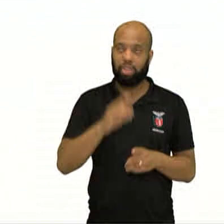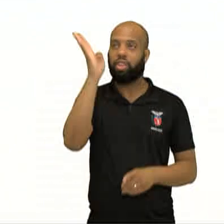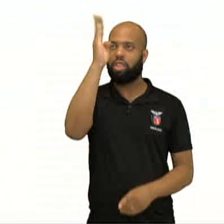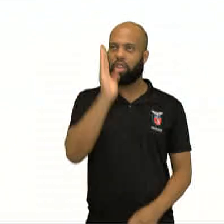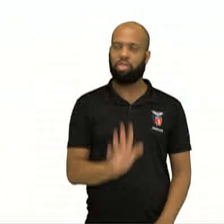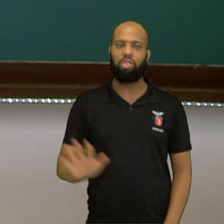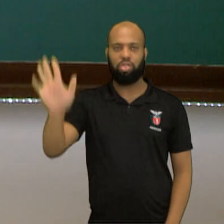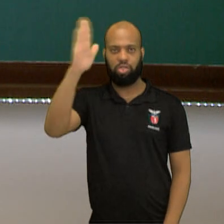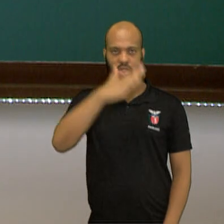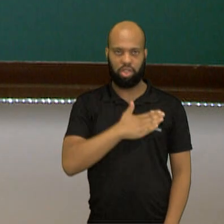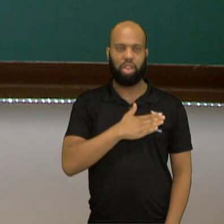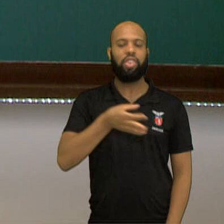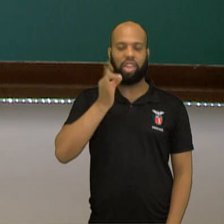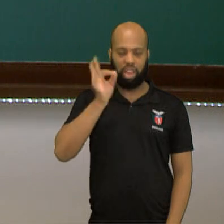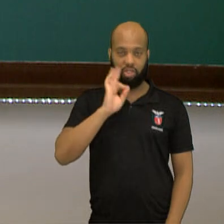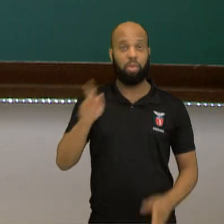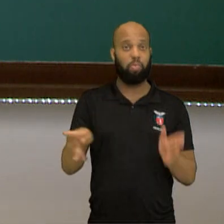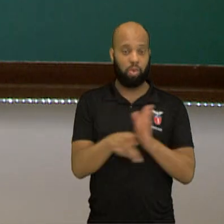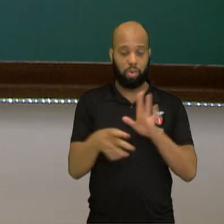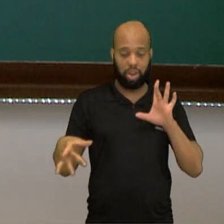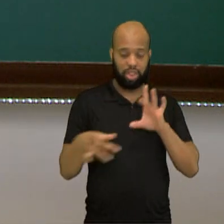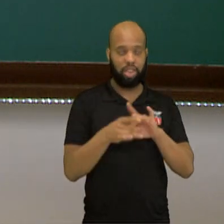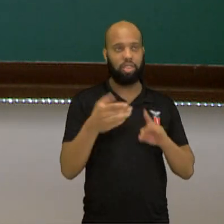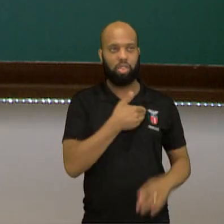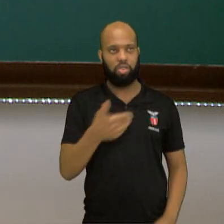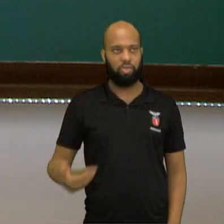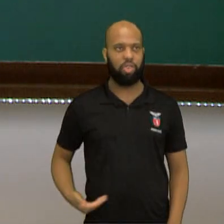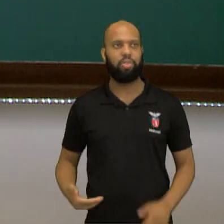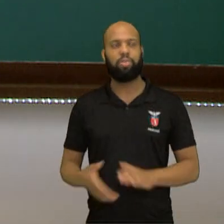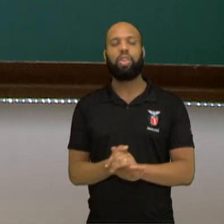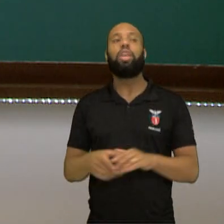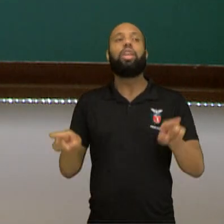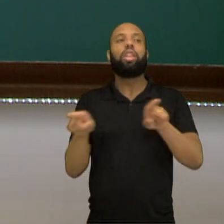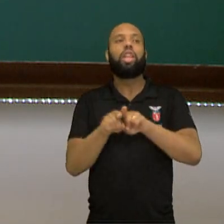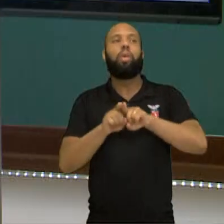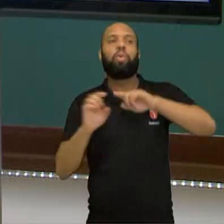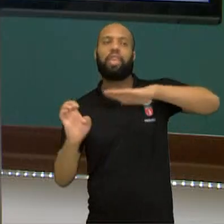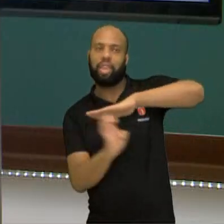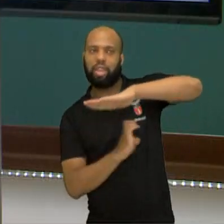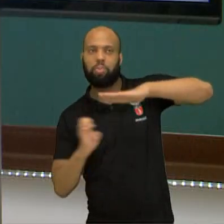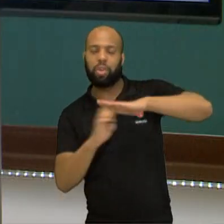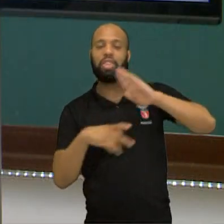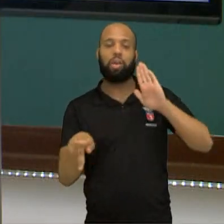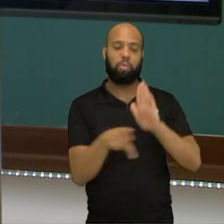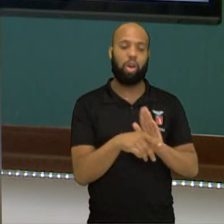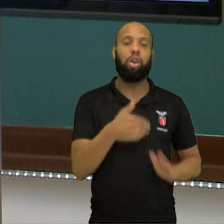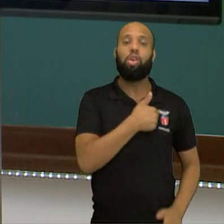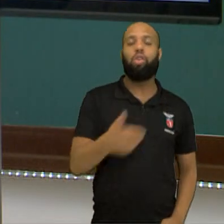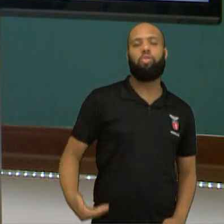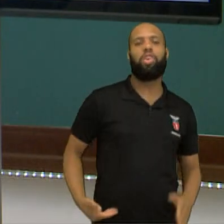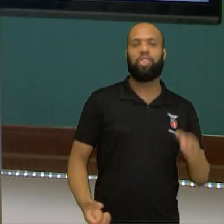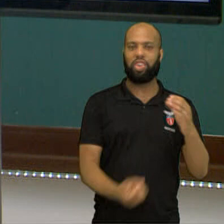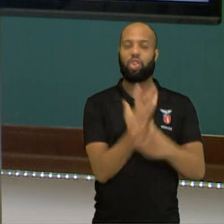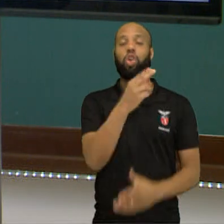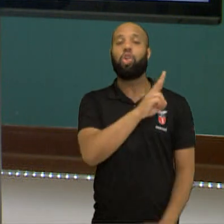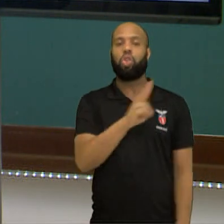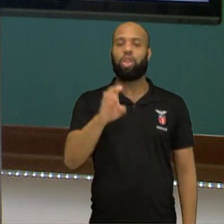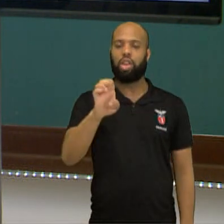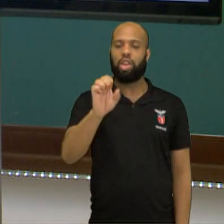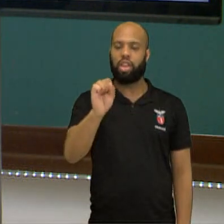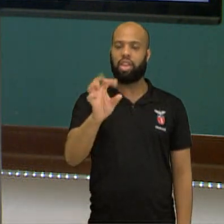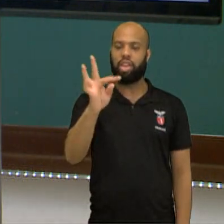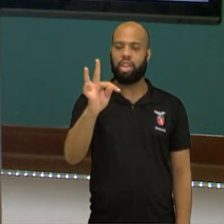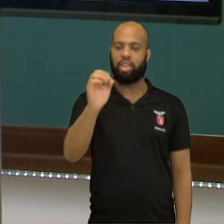Café, uma agência do governo. Mais ainda, as empresas estatais criadas pelo governo. O que é